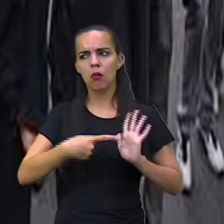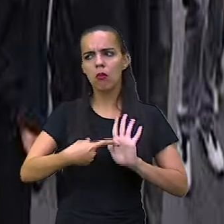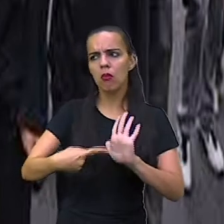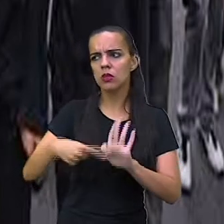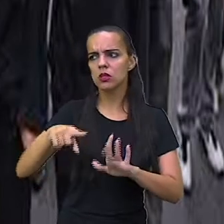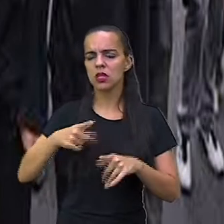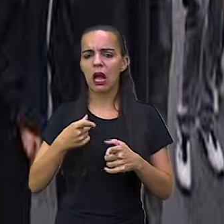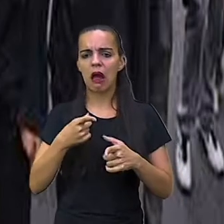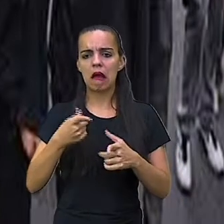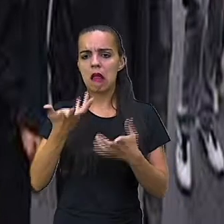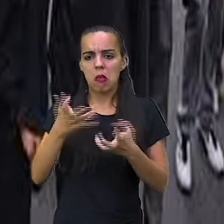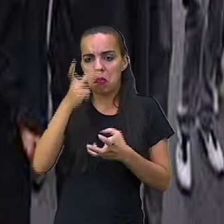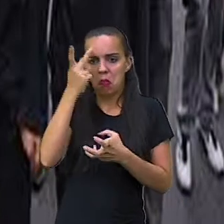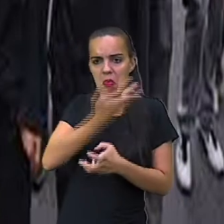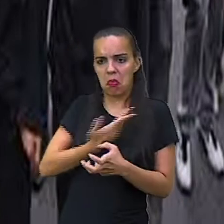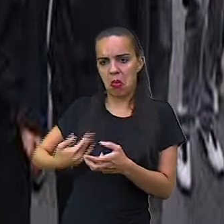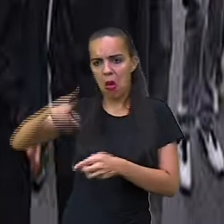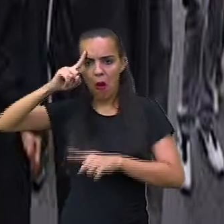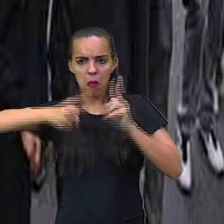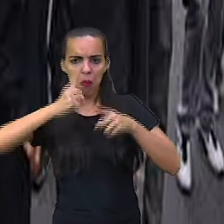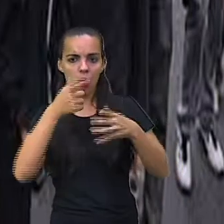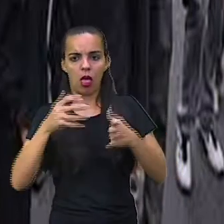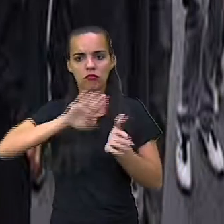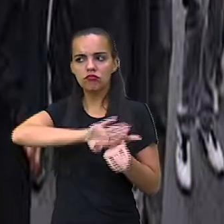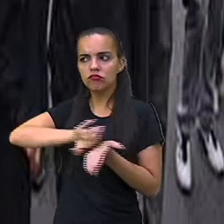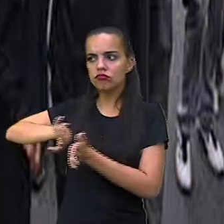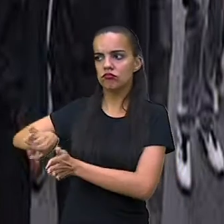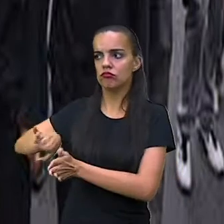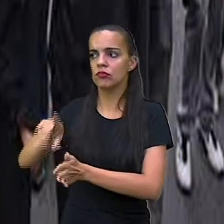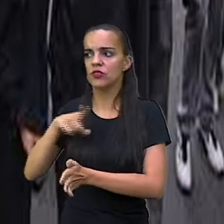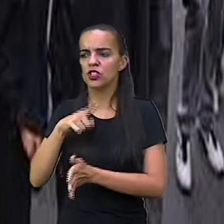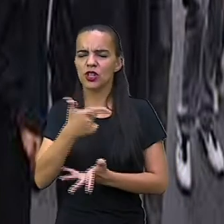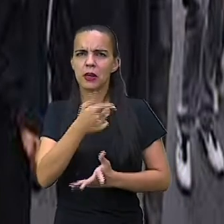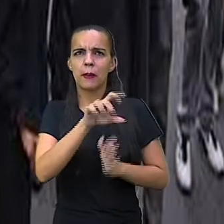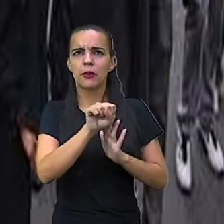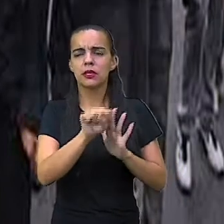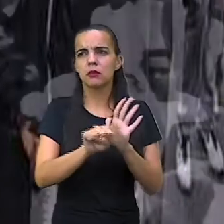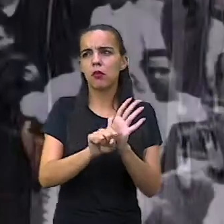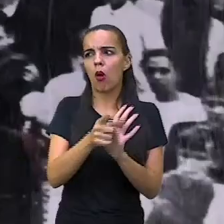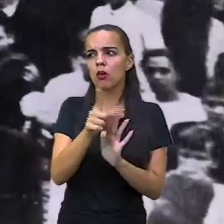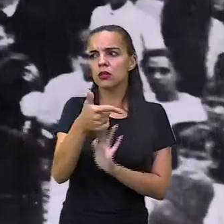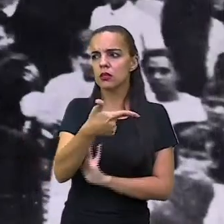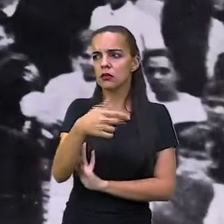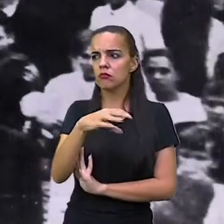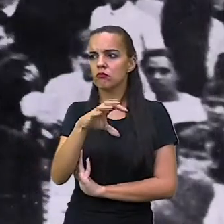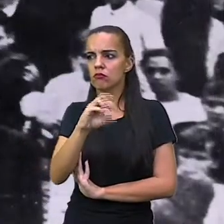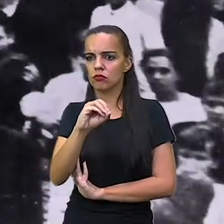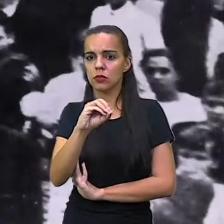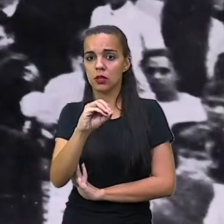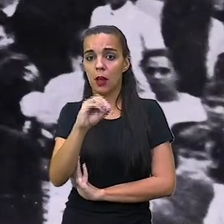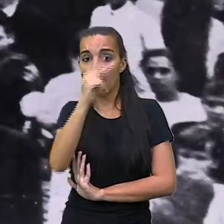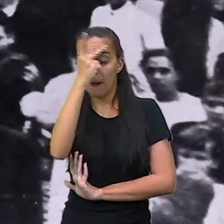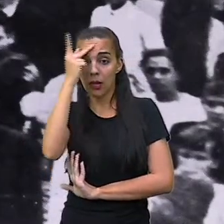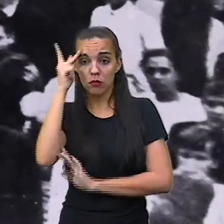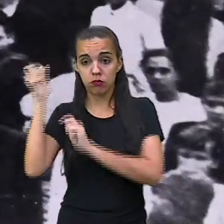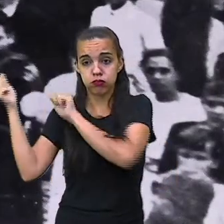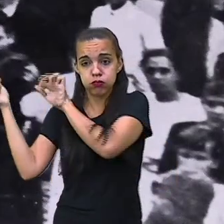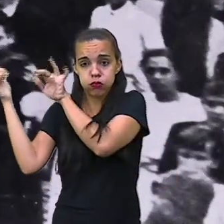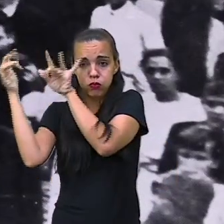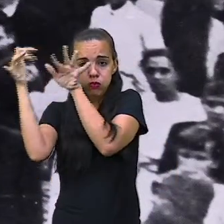ideias anarquistas chegaram ao Brasil no século XX, trazida pelos imigrantes